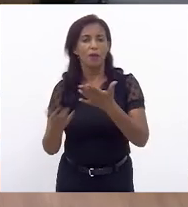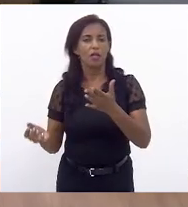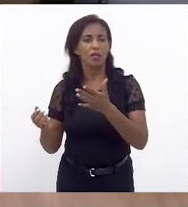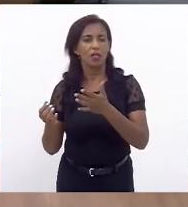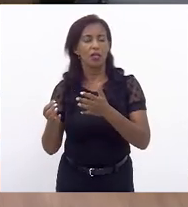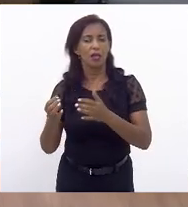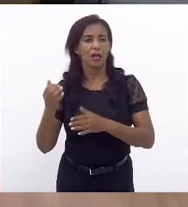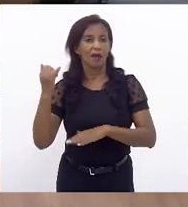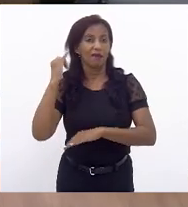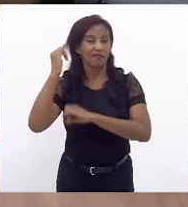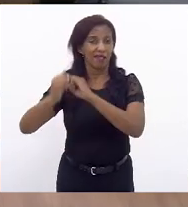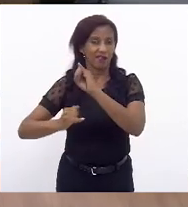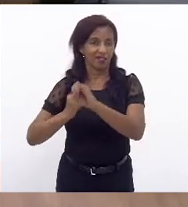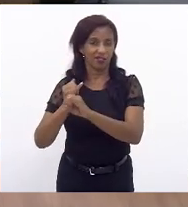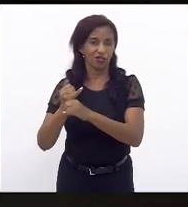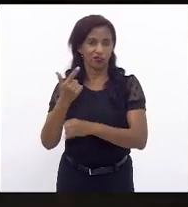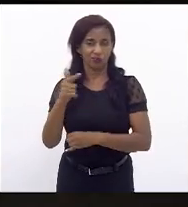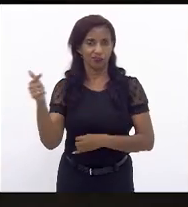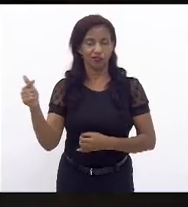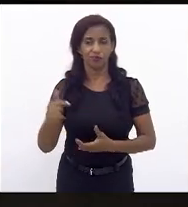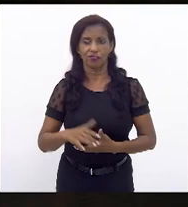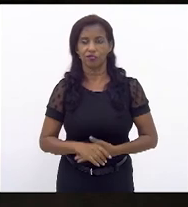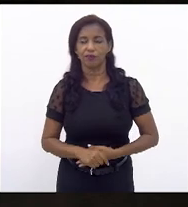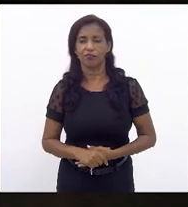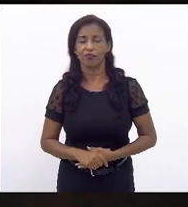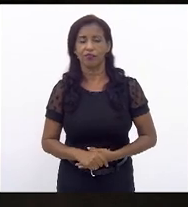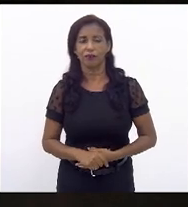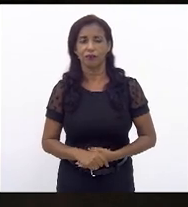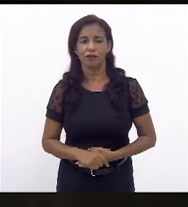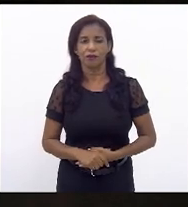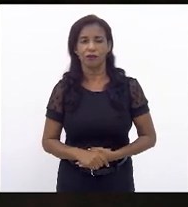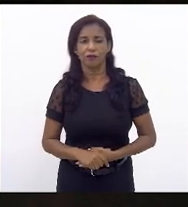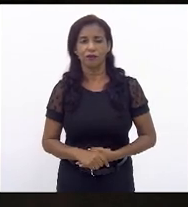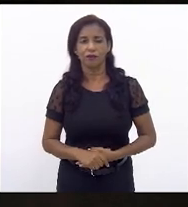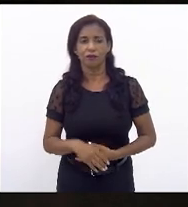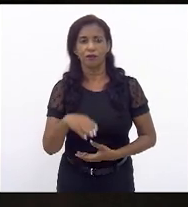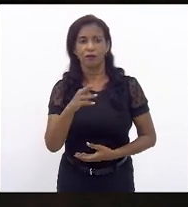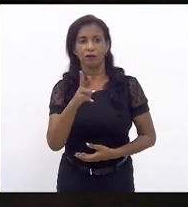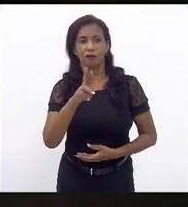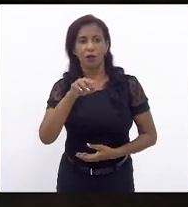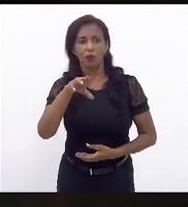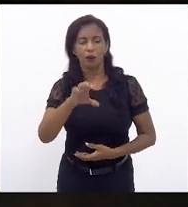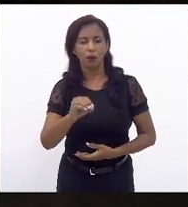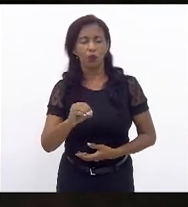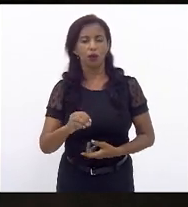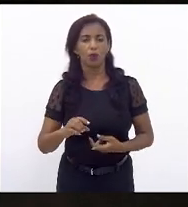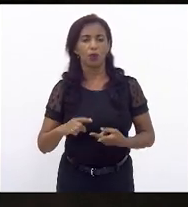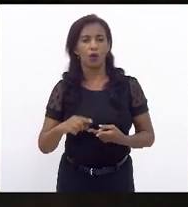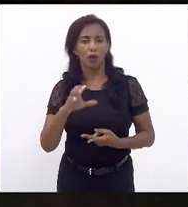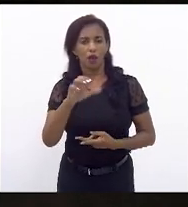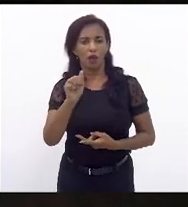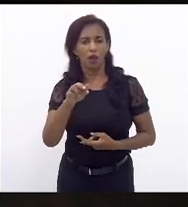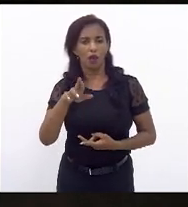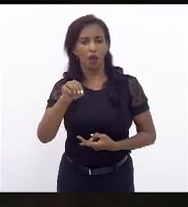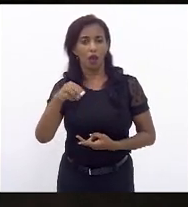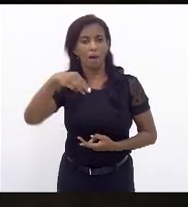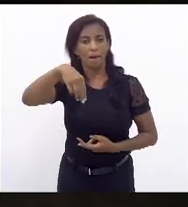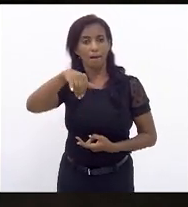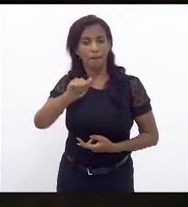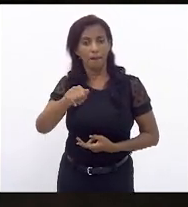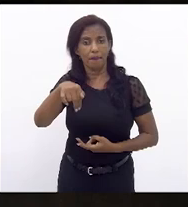de internet. Consignado, presidente. Aqui seu voto, deputado. Deputado Bruno Dauari, deputado Carlos Macedo, deputado Carlos